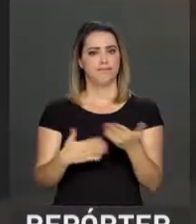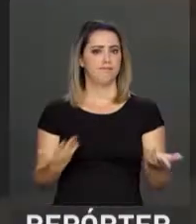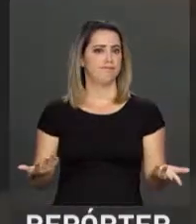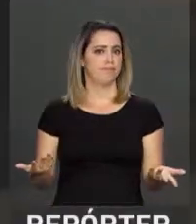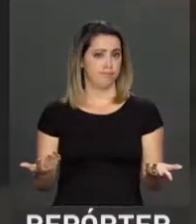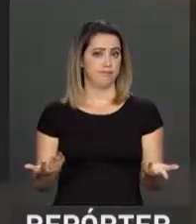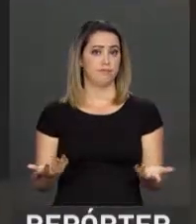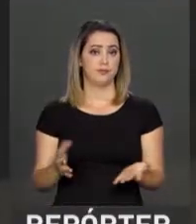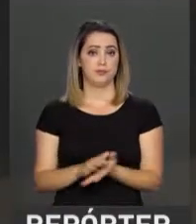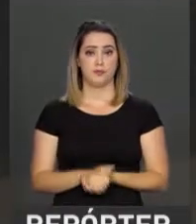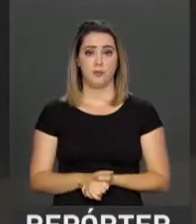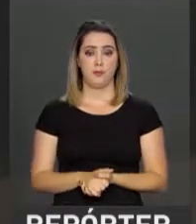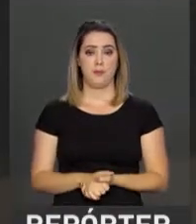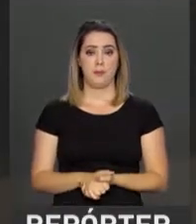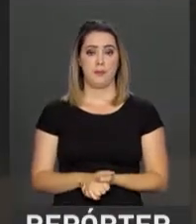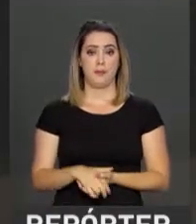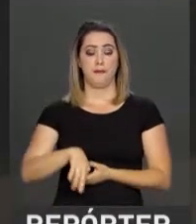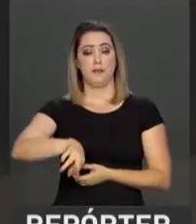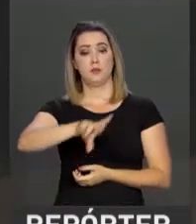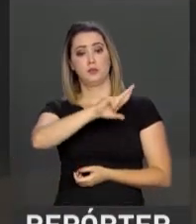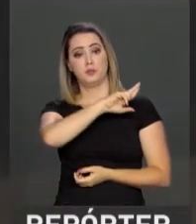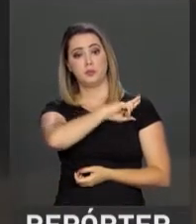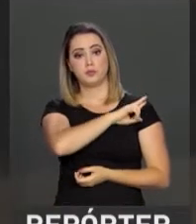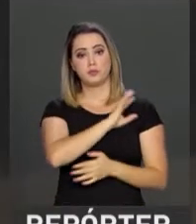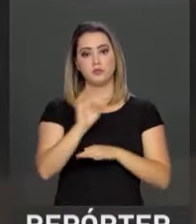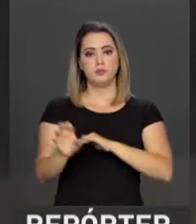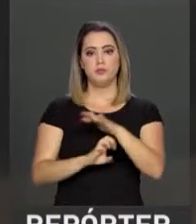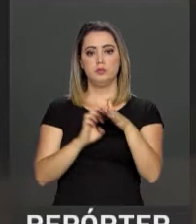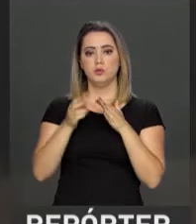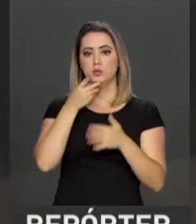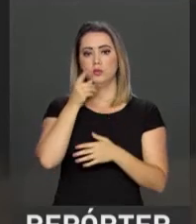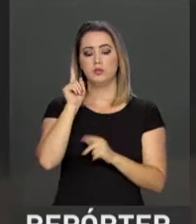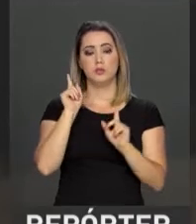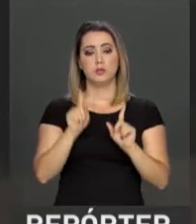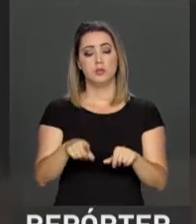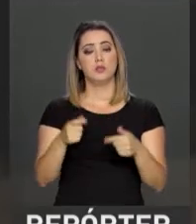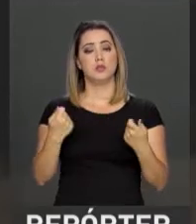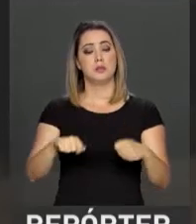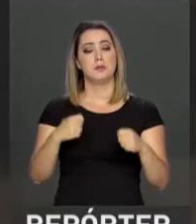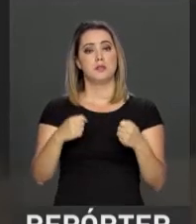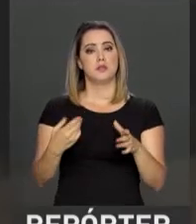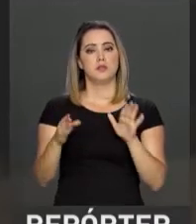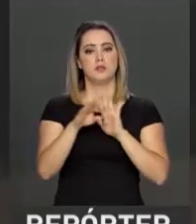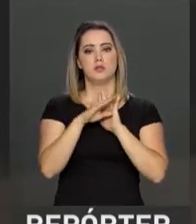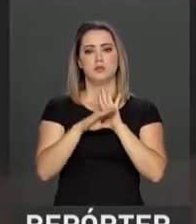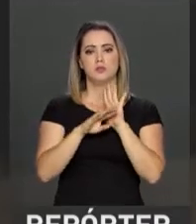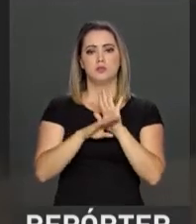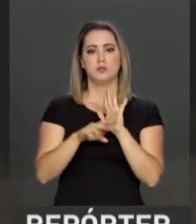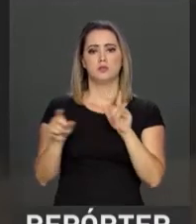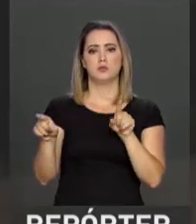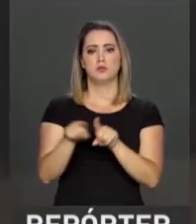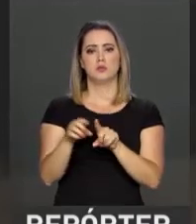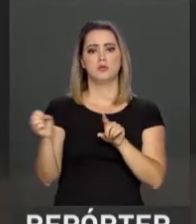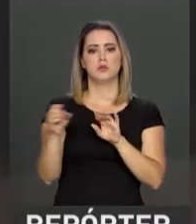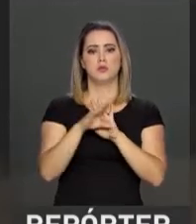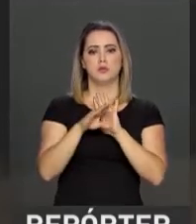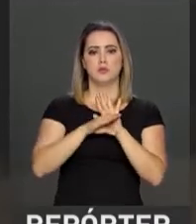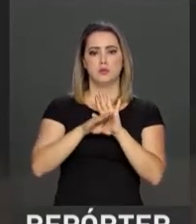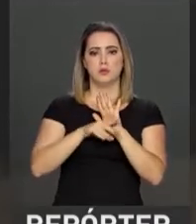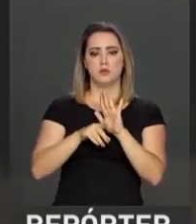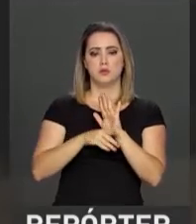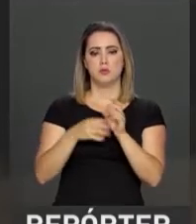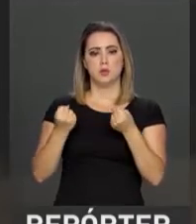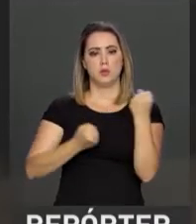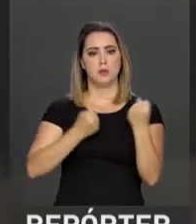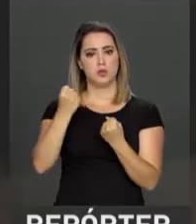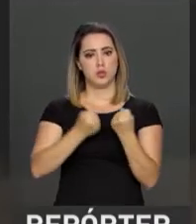Os representantes de empresários e dos trabalhadores sugerem ainda a criação de um programa para a renovação da frota de veículos e